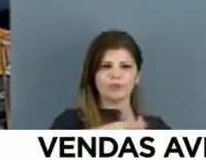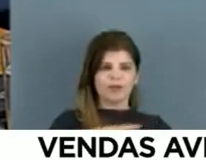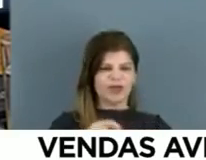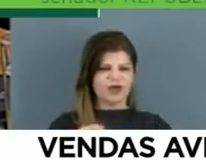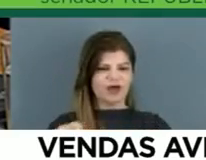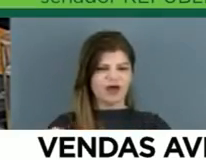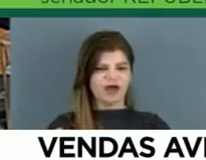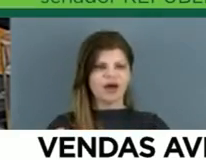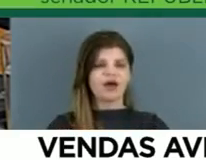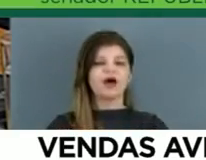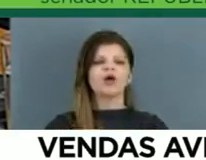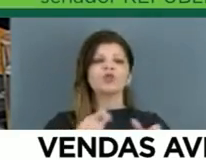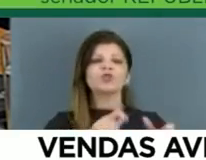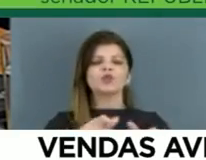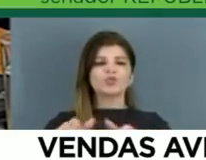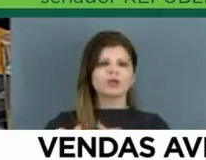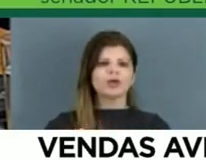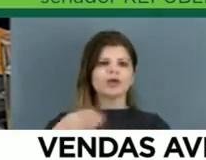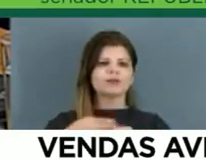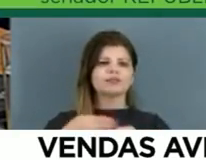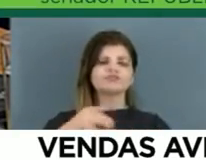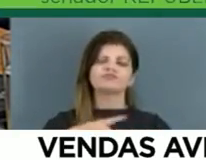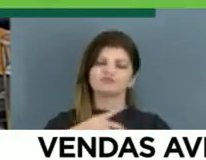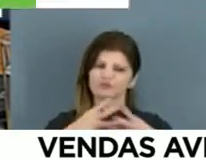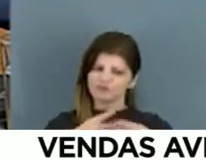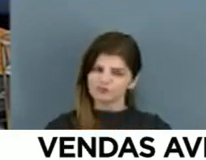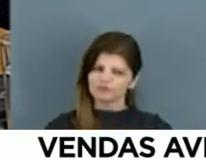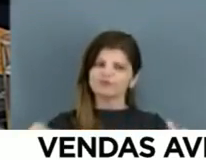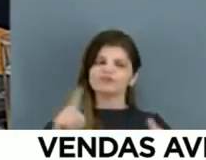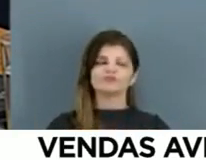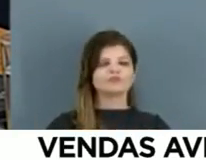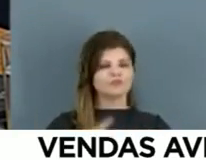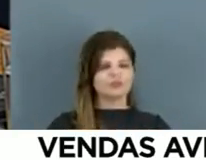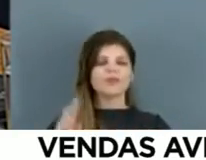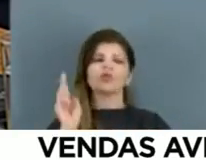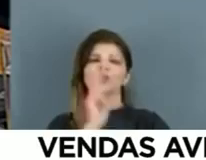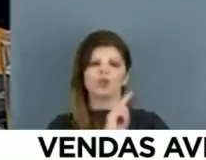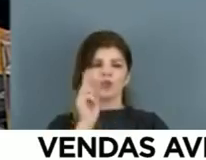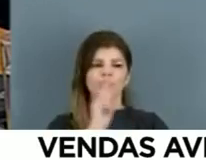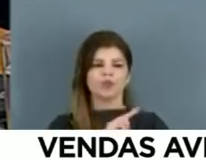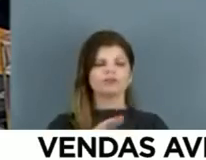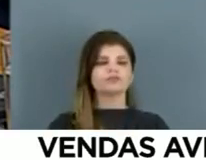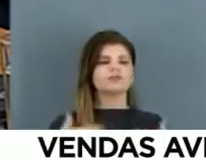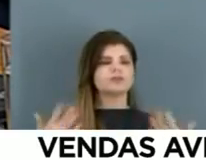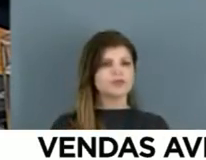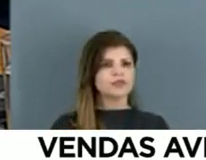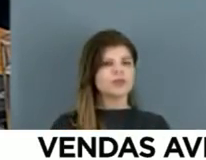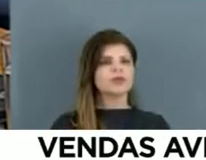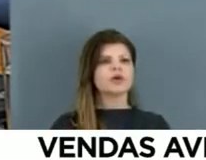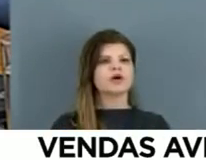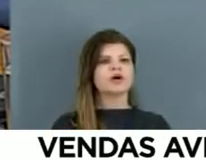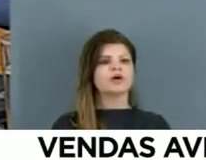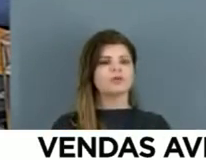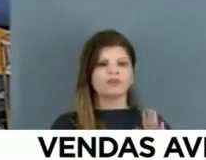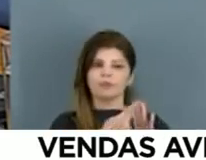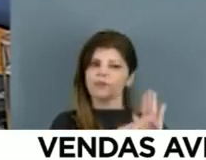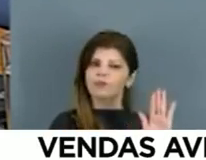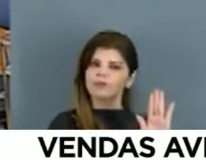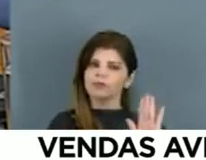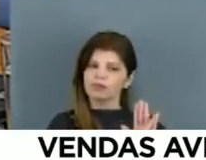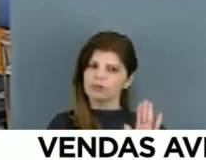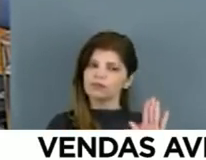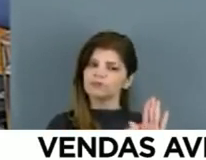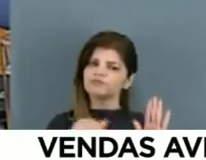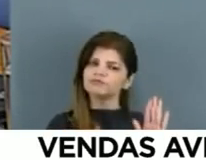municípios afetados pela situação de calamidade ou de emergência. Assim, o presente PL é